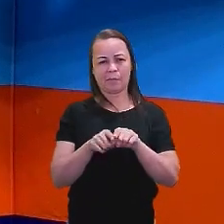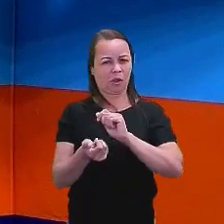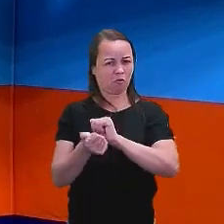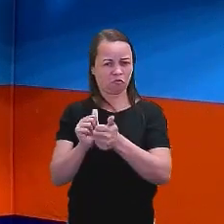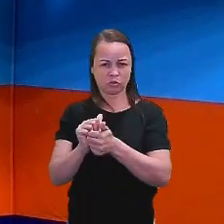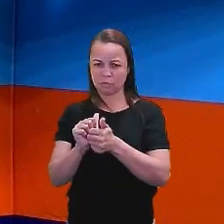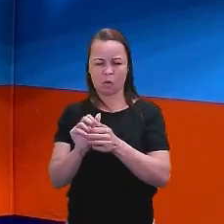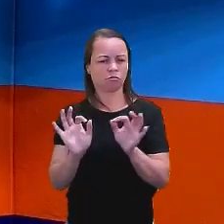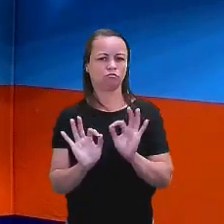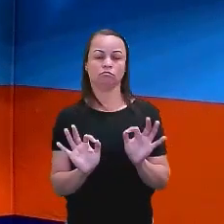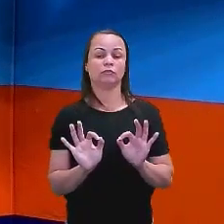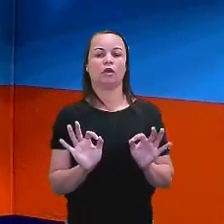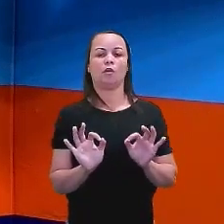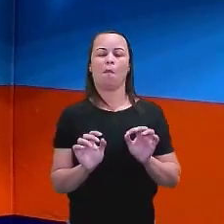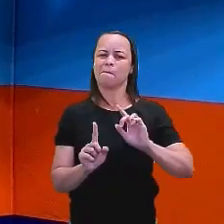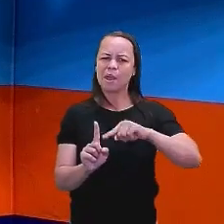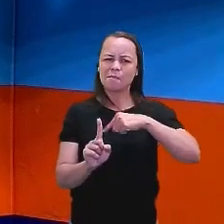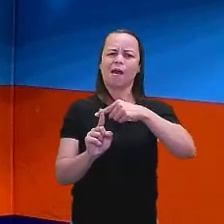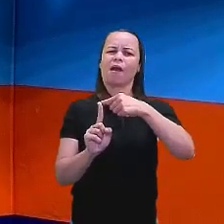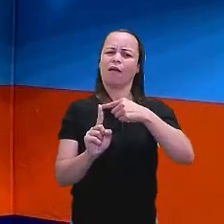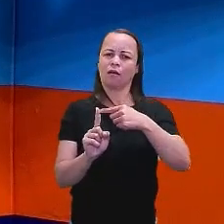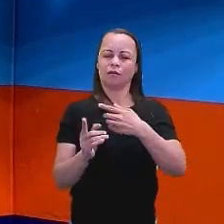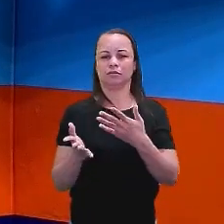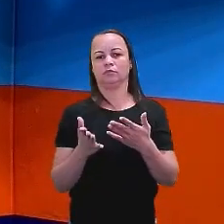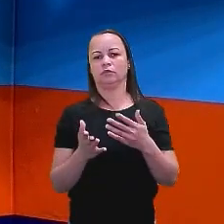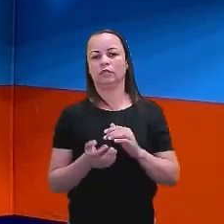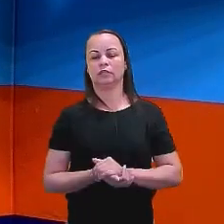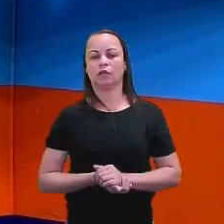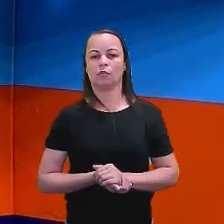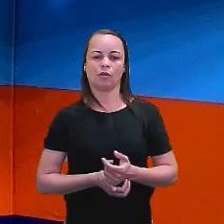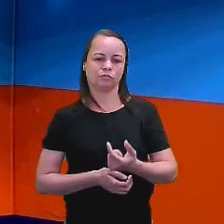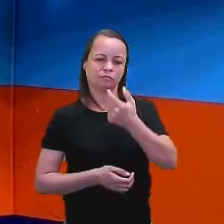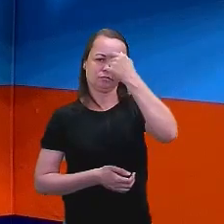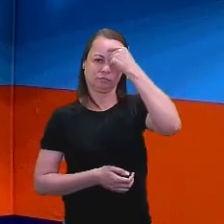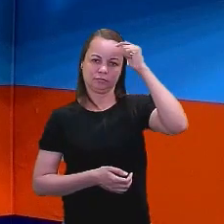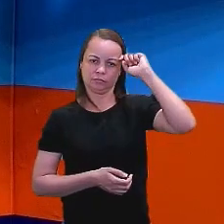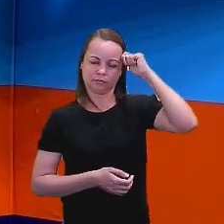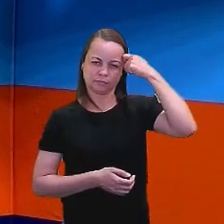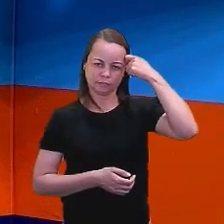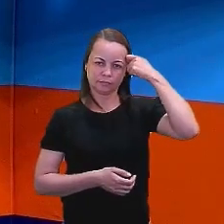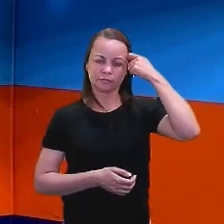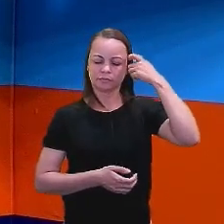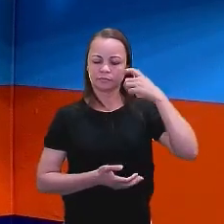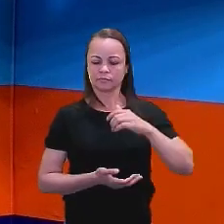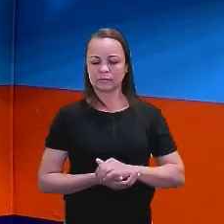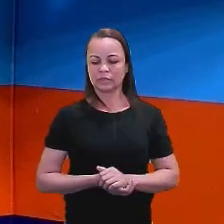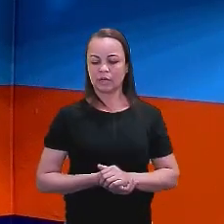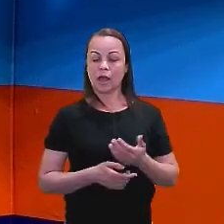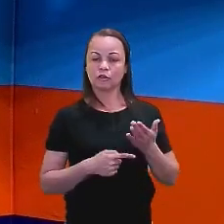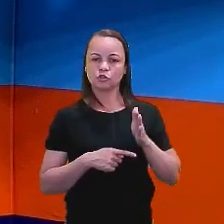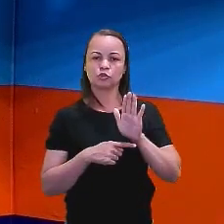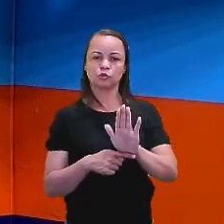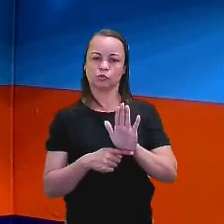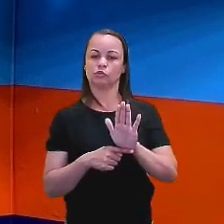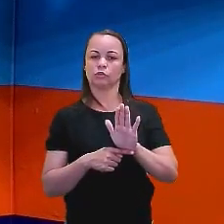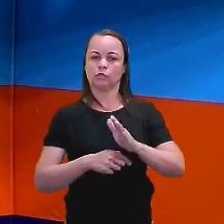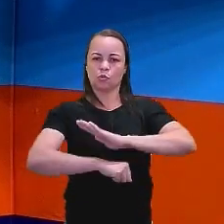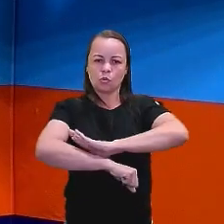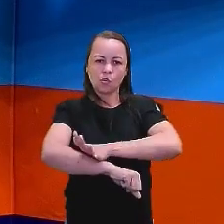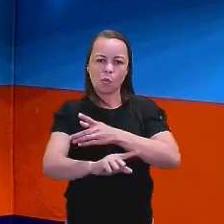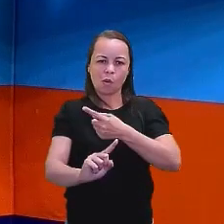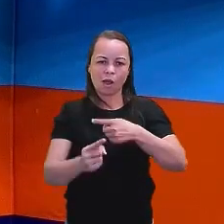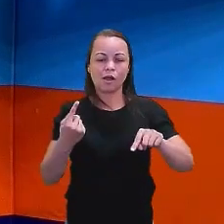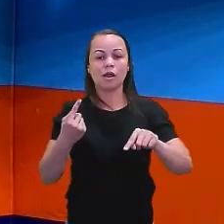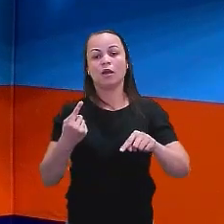condicionado, muito mais do que isso. Então, a consciência negra, ela vai ajudar no combate ao racismo quando a